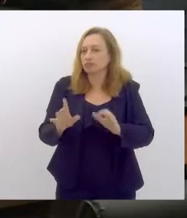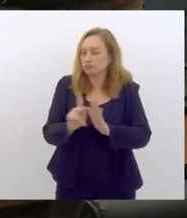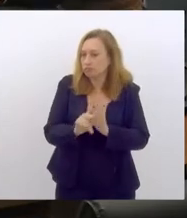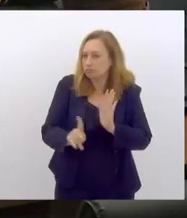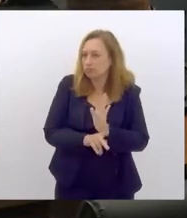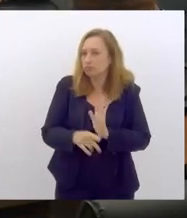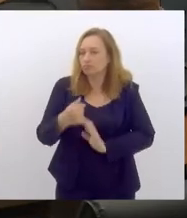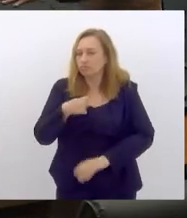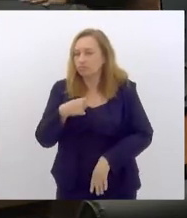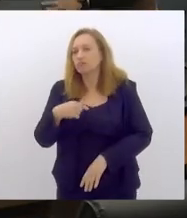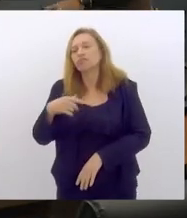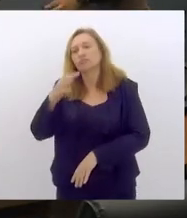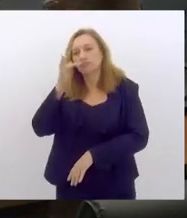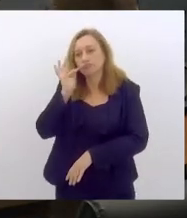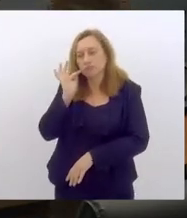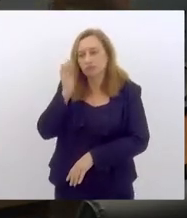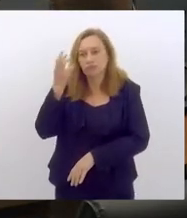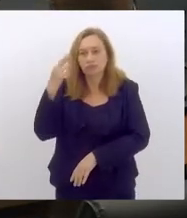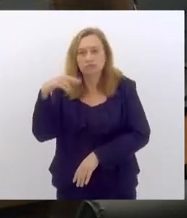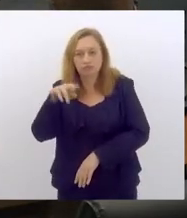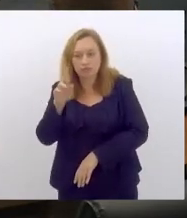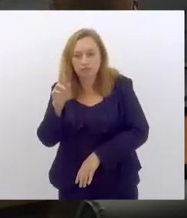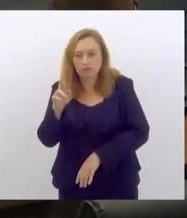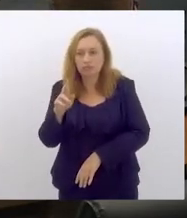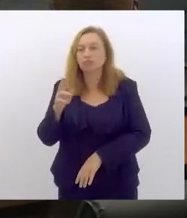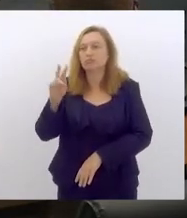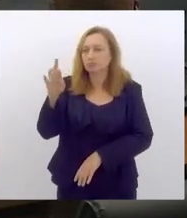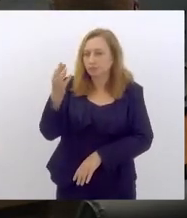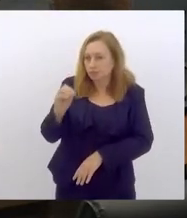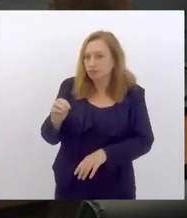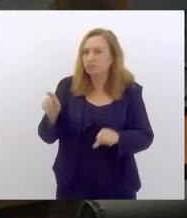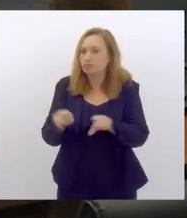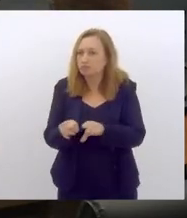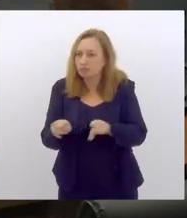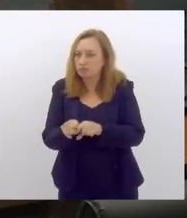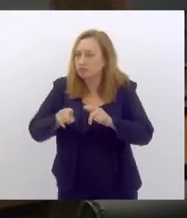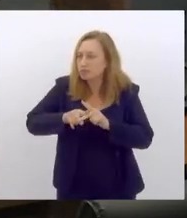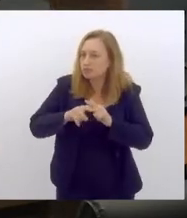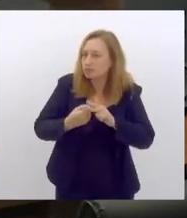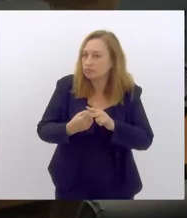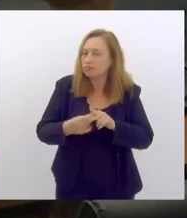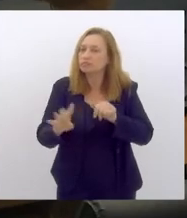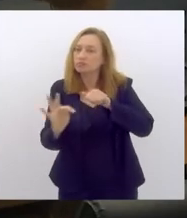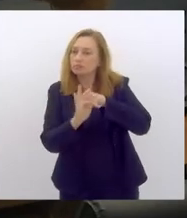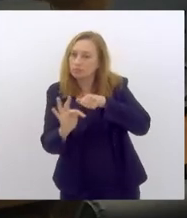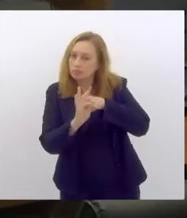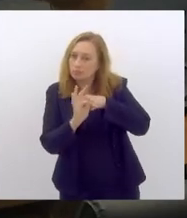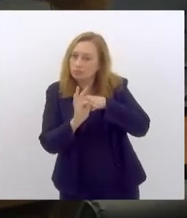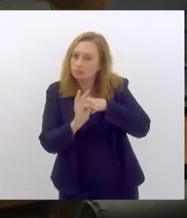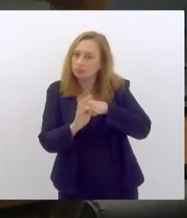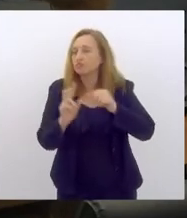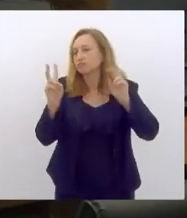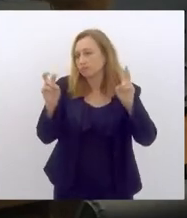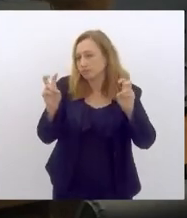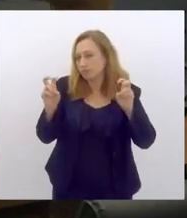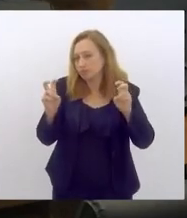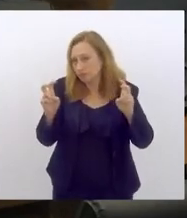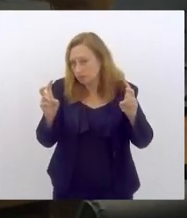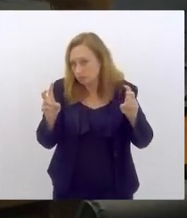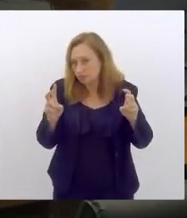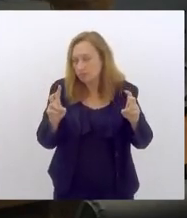Eliomar e Noel de Carvalho, tínhamos apresentado aqui, e Brundauaire também, para tentar regularizar tecnicamente a situação